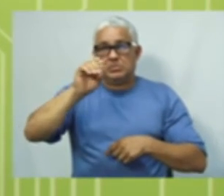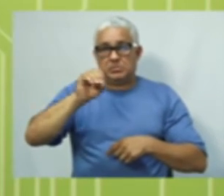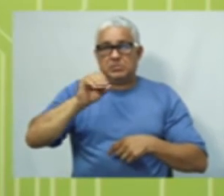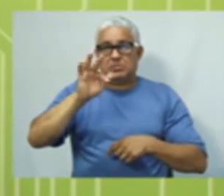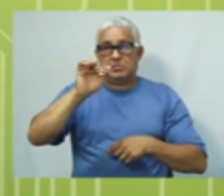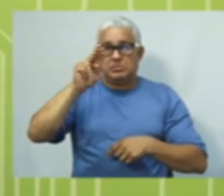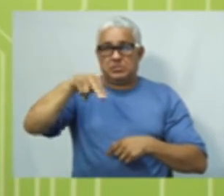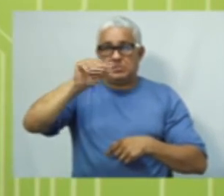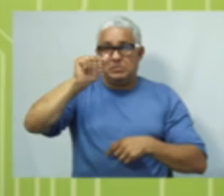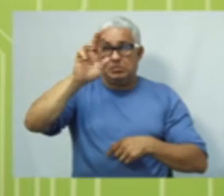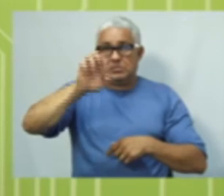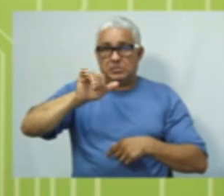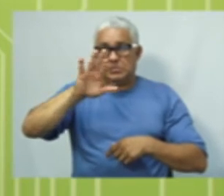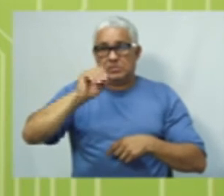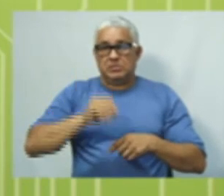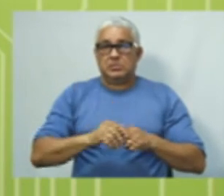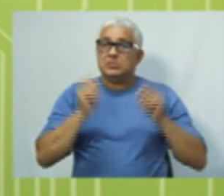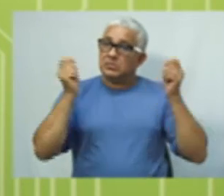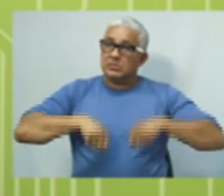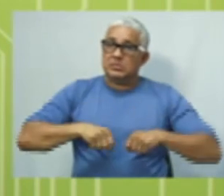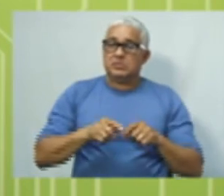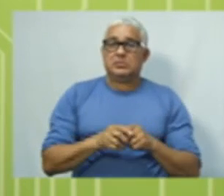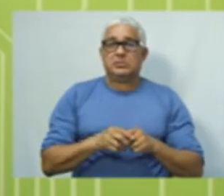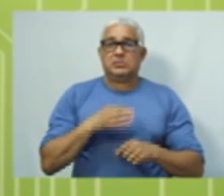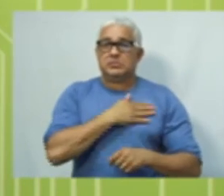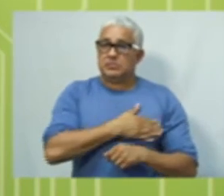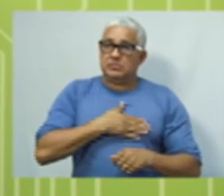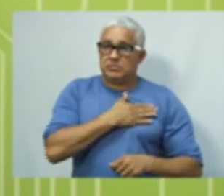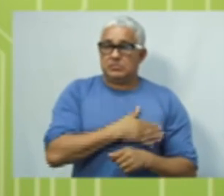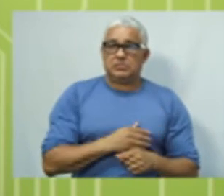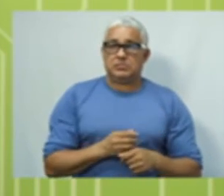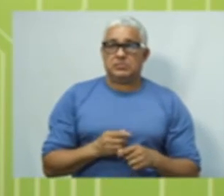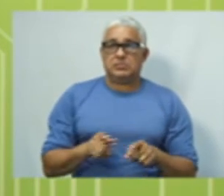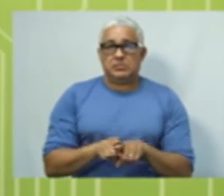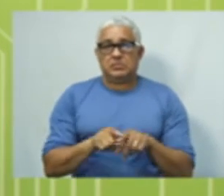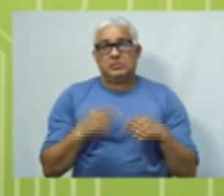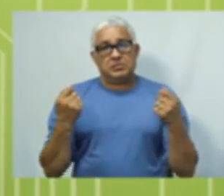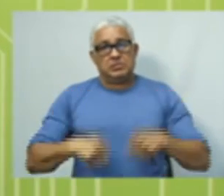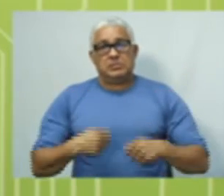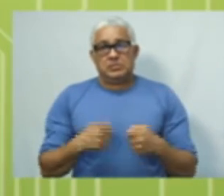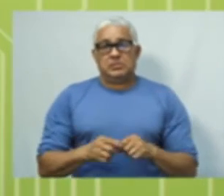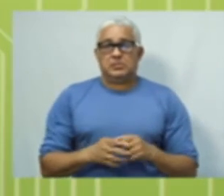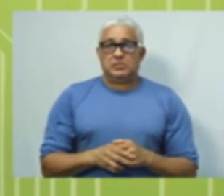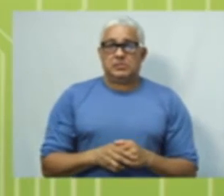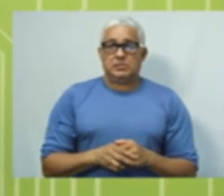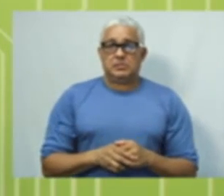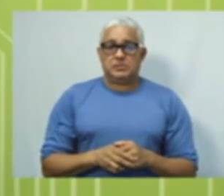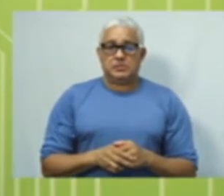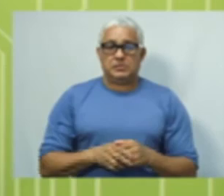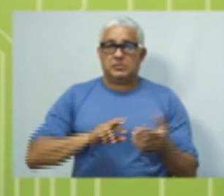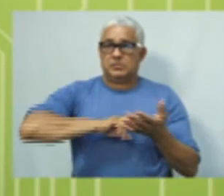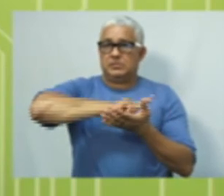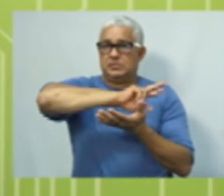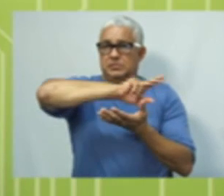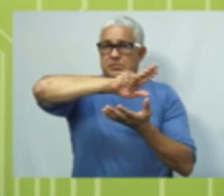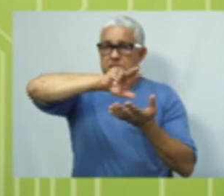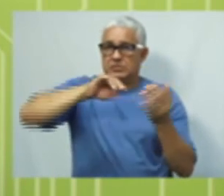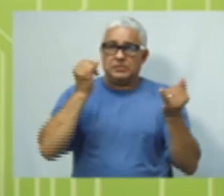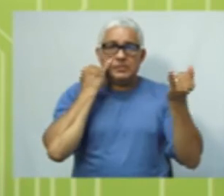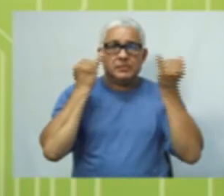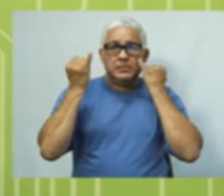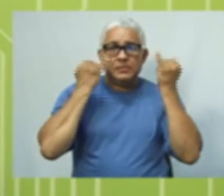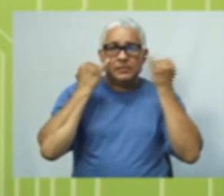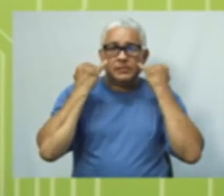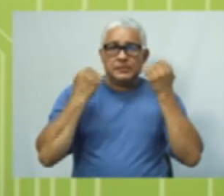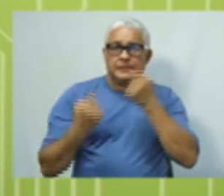desculpem, para que isso ocorra de forma satisfatória. Ele precisa ter essa gama de informações. Então, veio lá